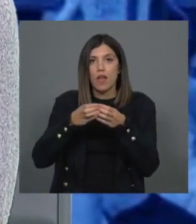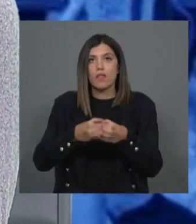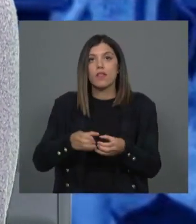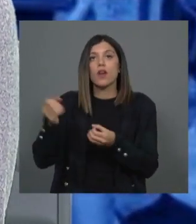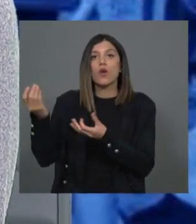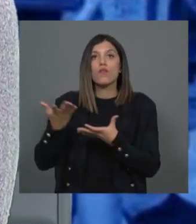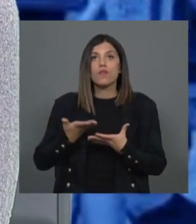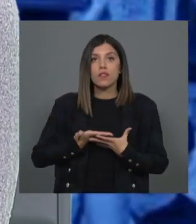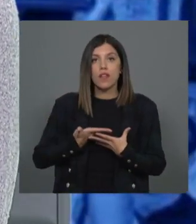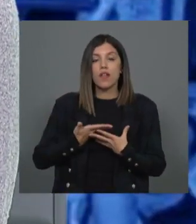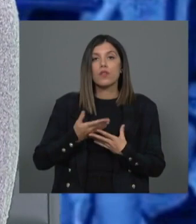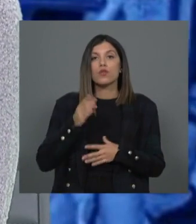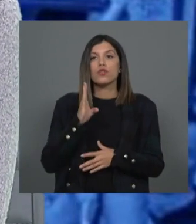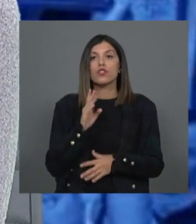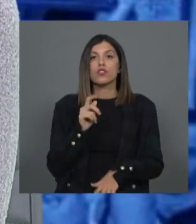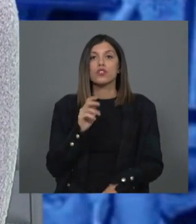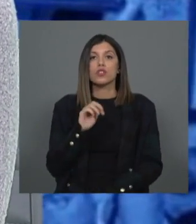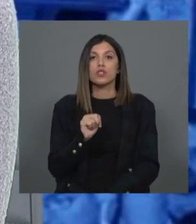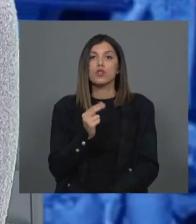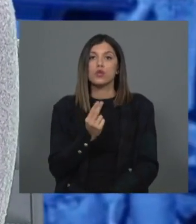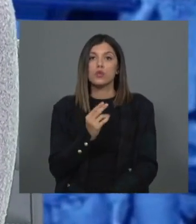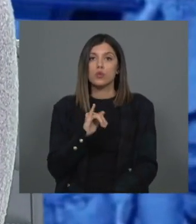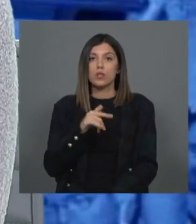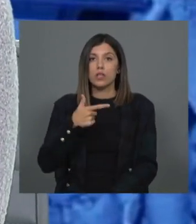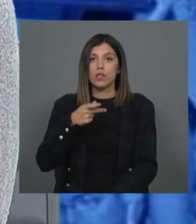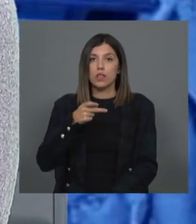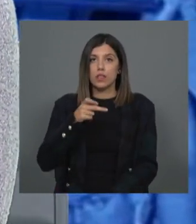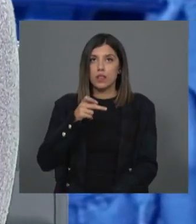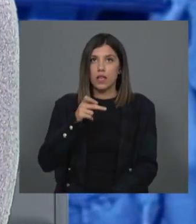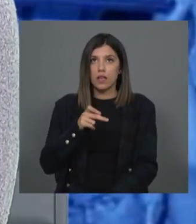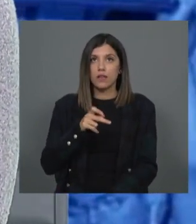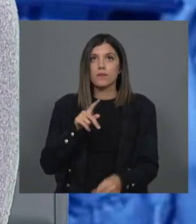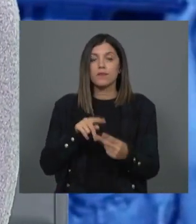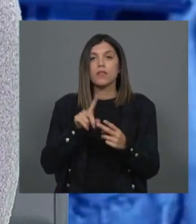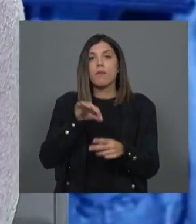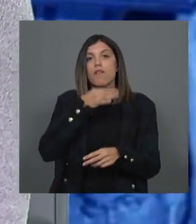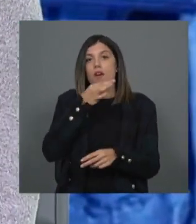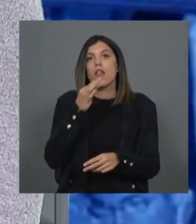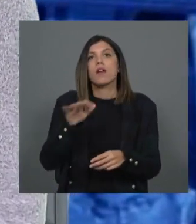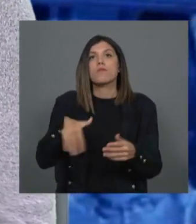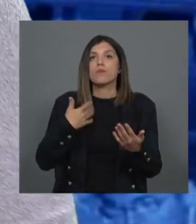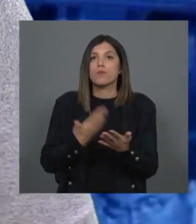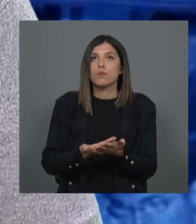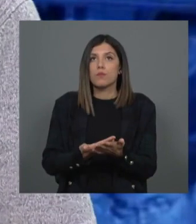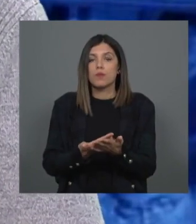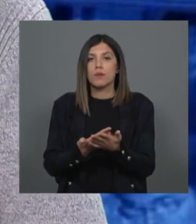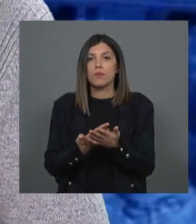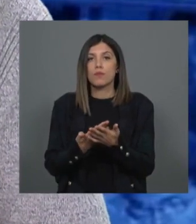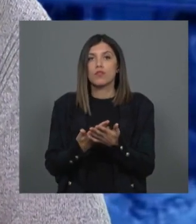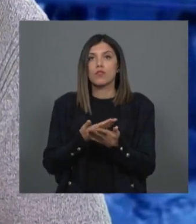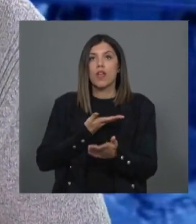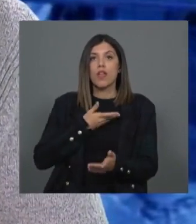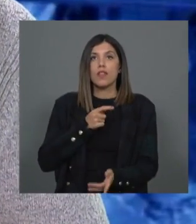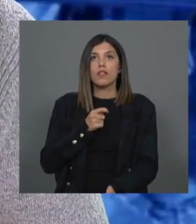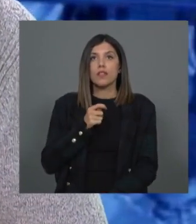toda a sua experiência inaciana, e até porque muitas das propostas sobre o discernimento espiritual vão de encontro precisamente